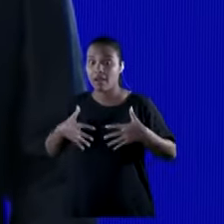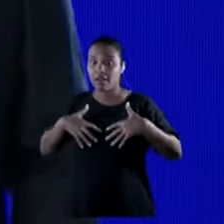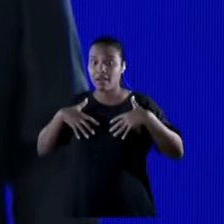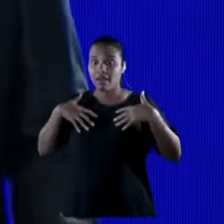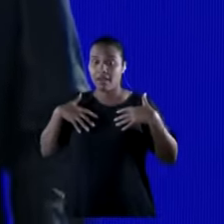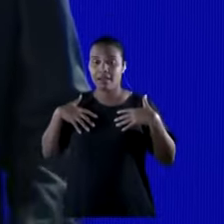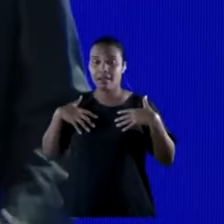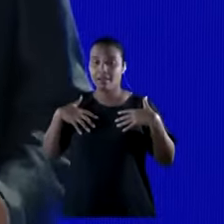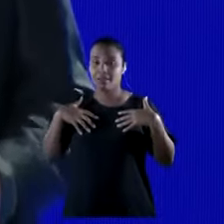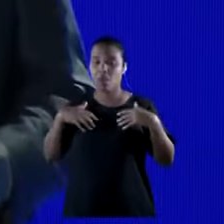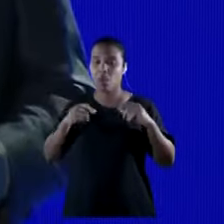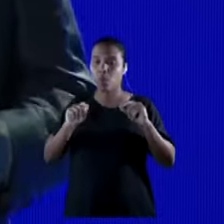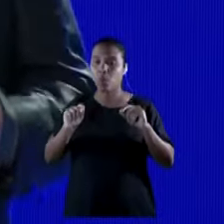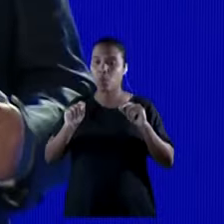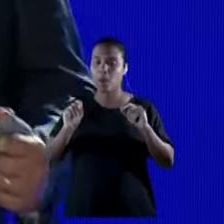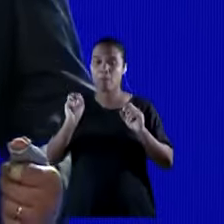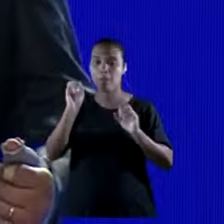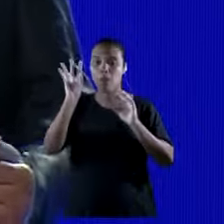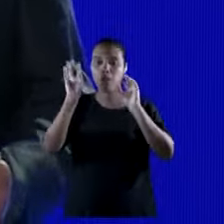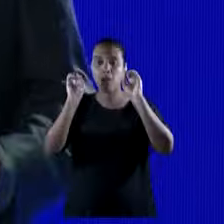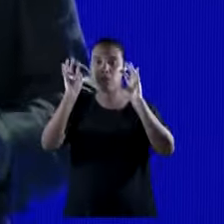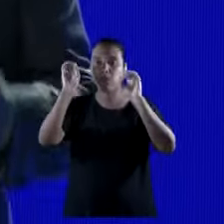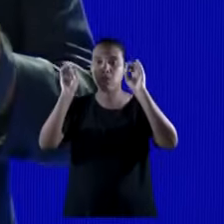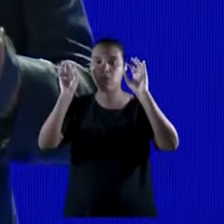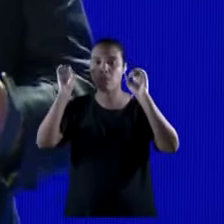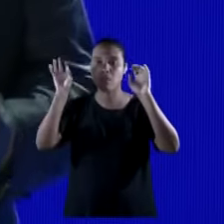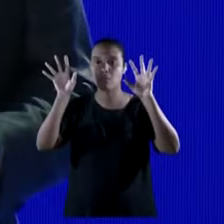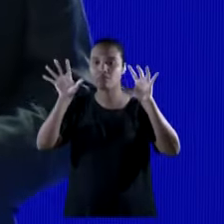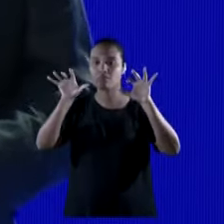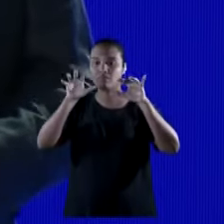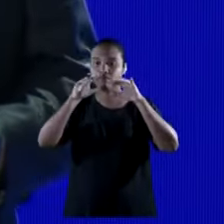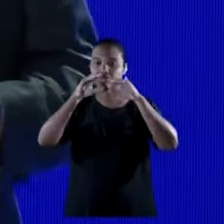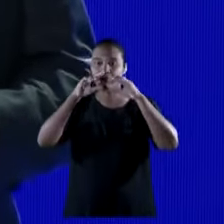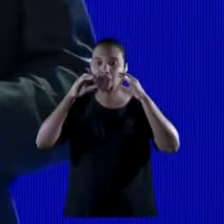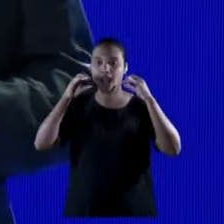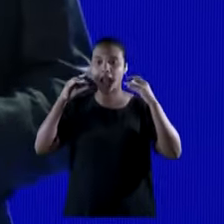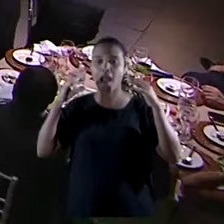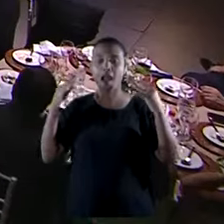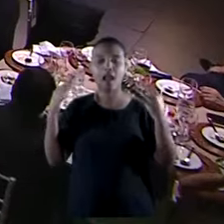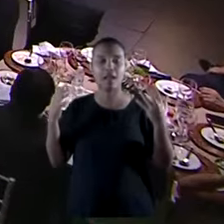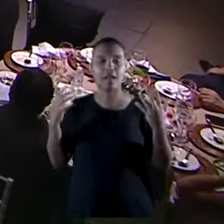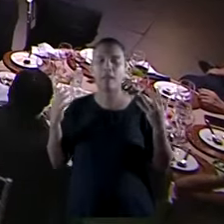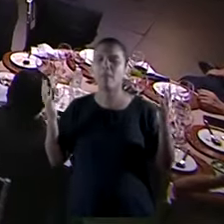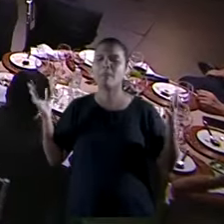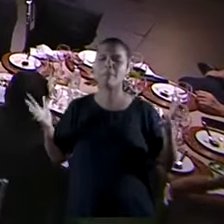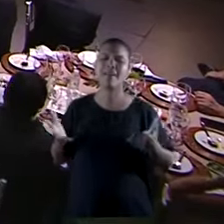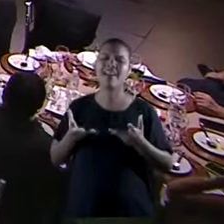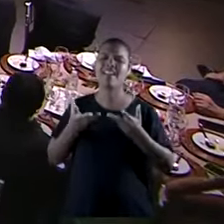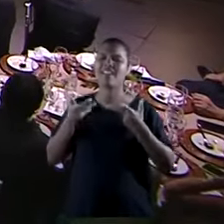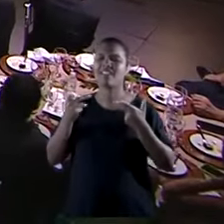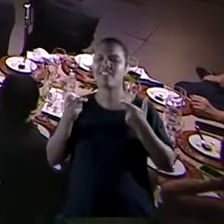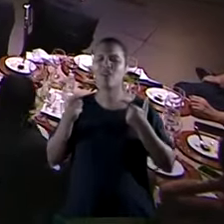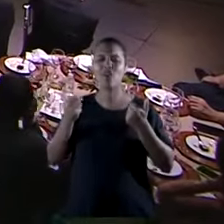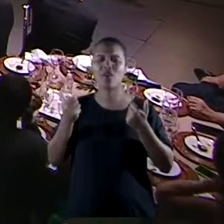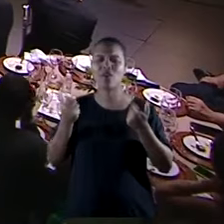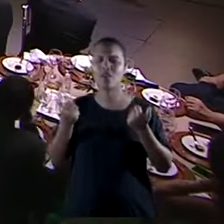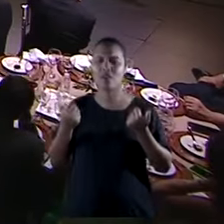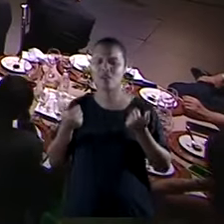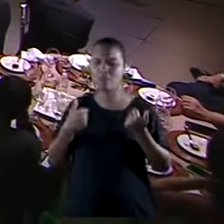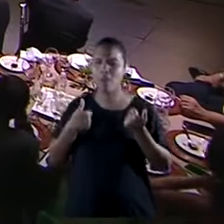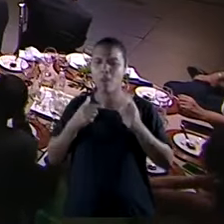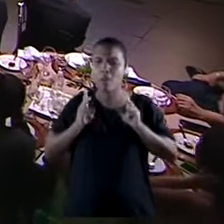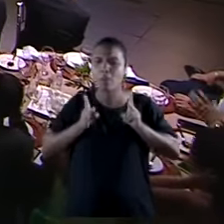Ontem, pô. Entendeu? O estádio do Palmeiras é maravilhoso. Descobri a pólvora, porque eu sou de